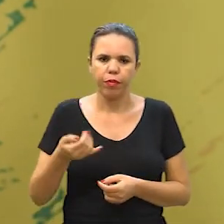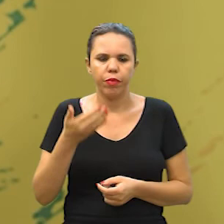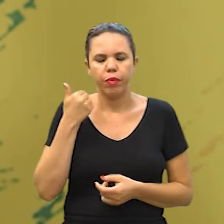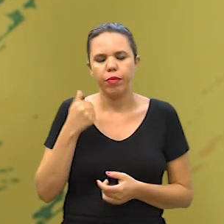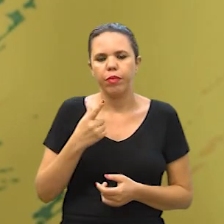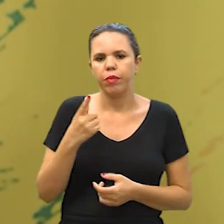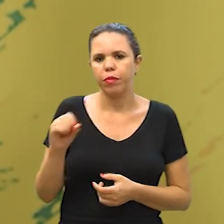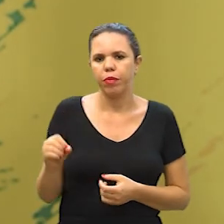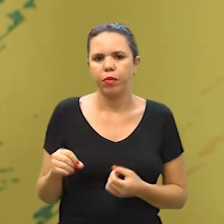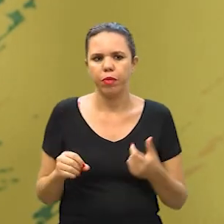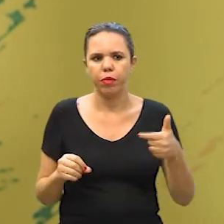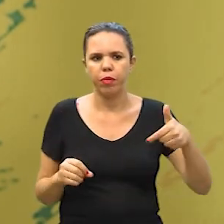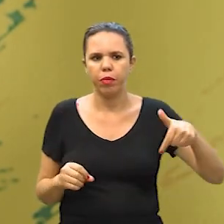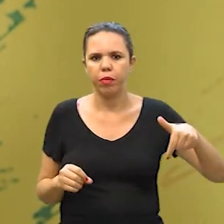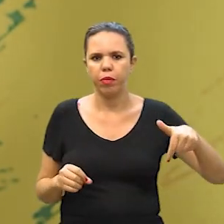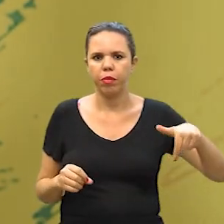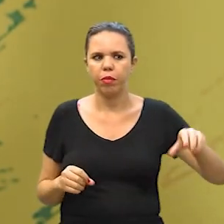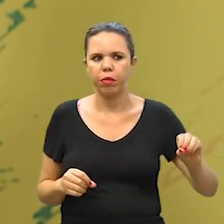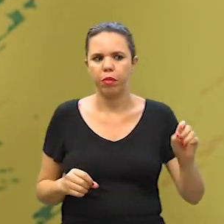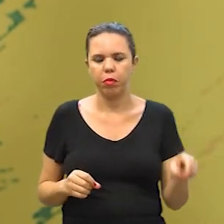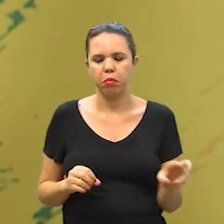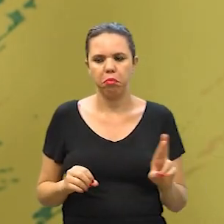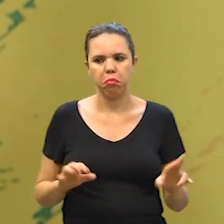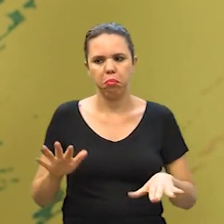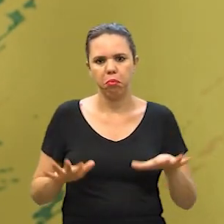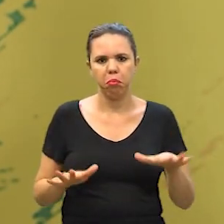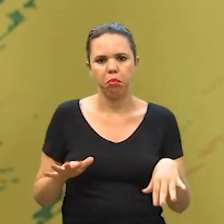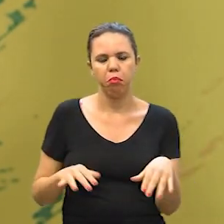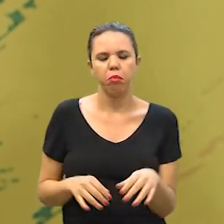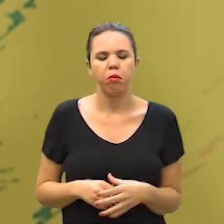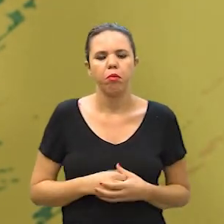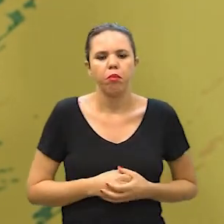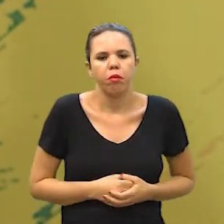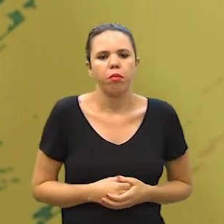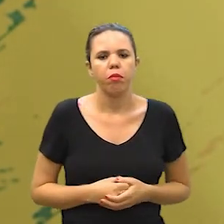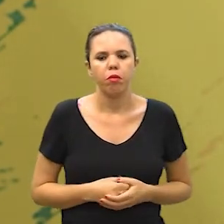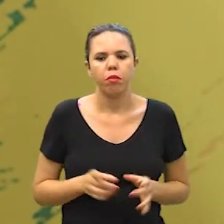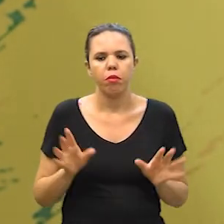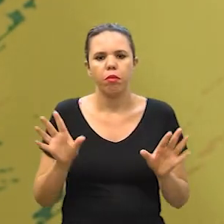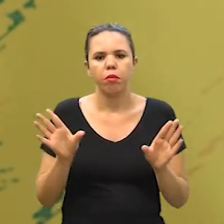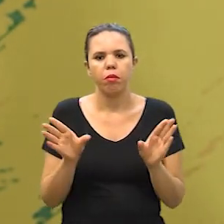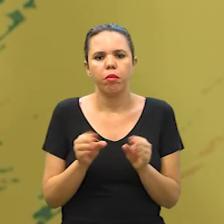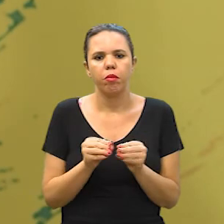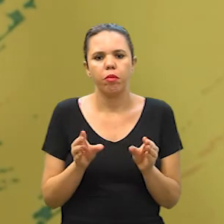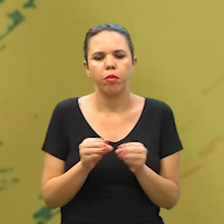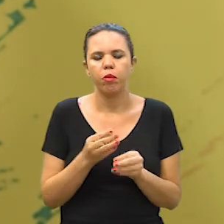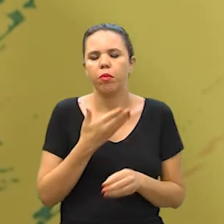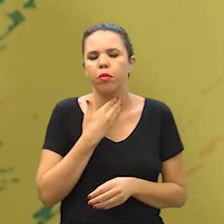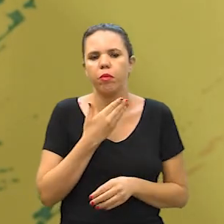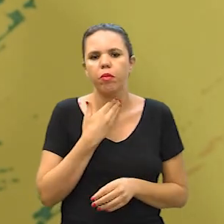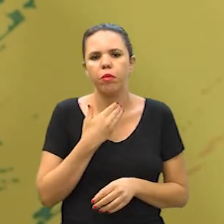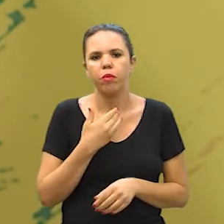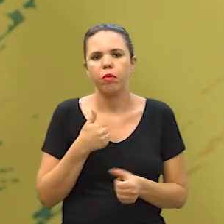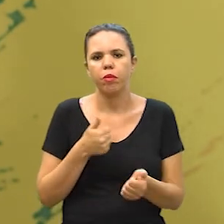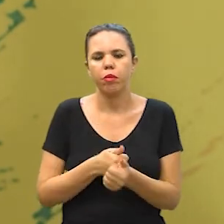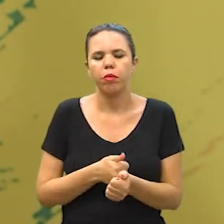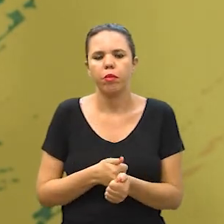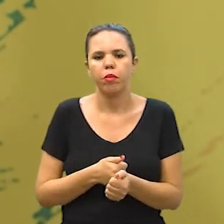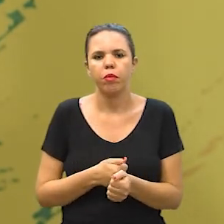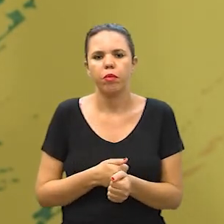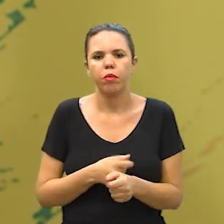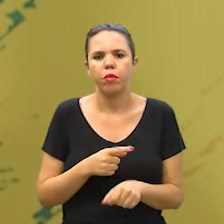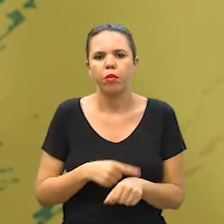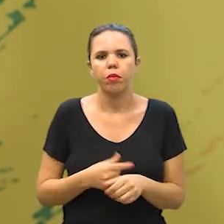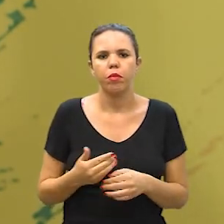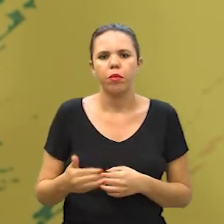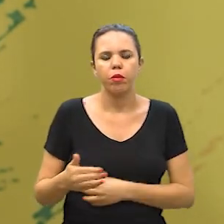de 10 mil a 70 mil reais. Ô Mário, antes da gente encerrar, o papo fluiu tanto que a gente já até passou um pouquinho